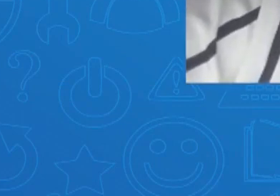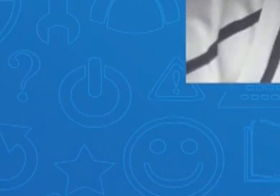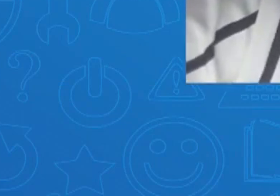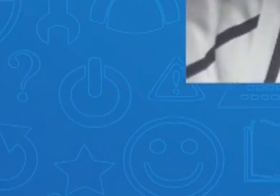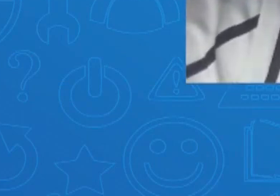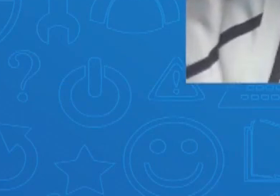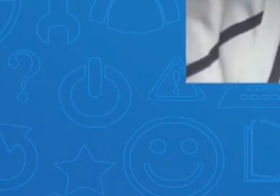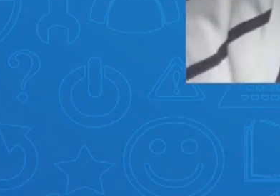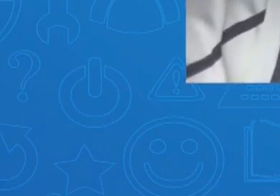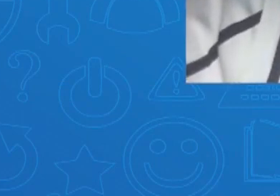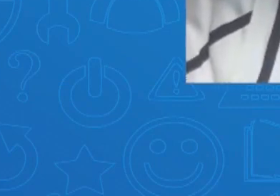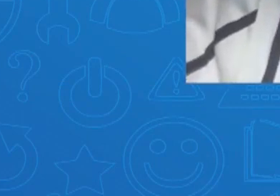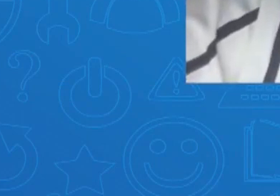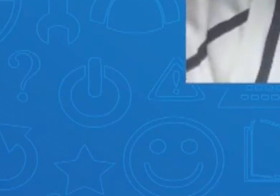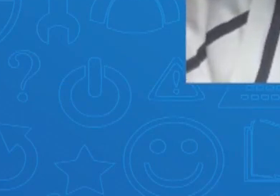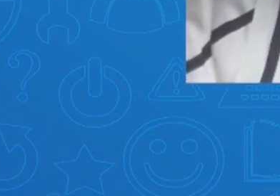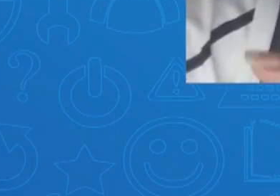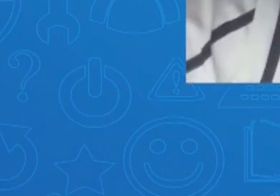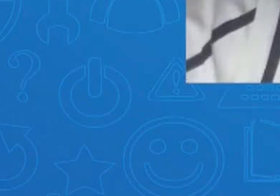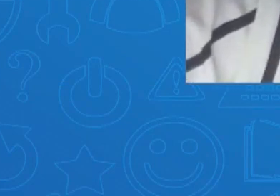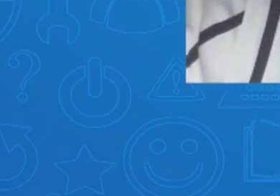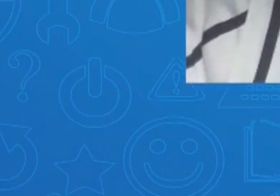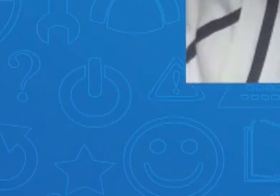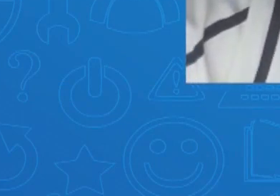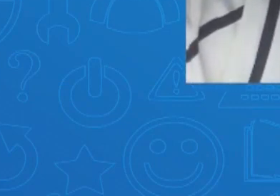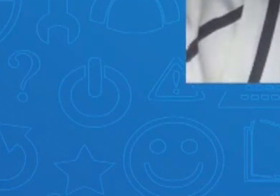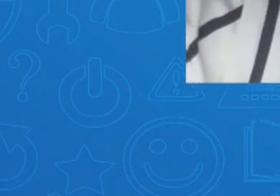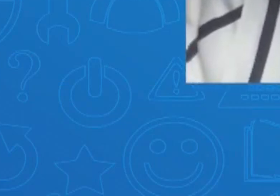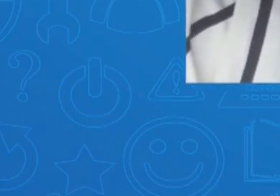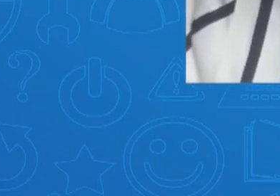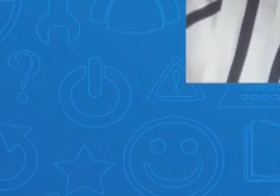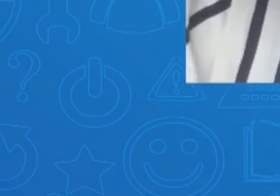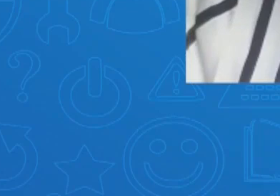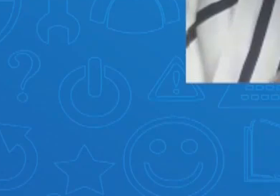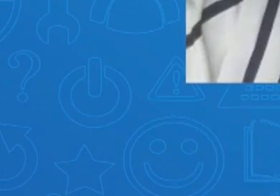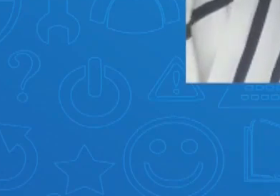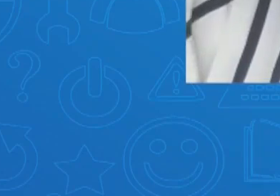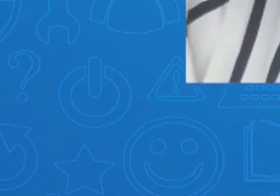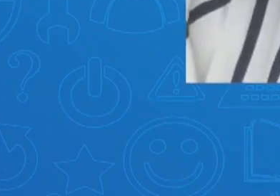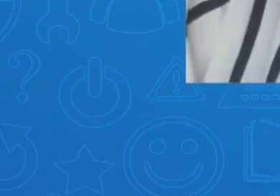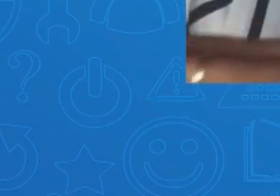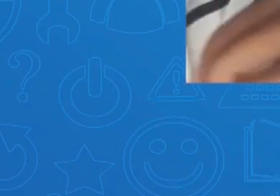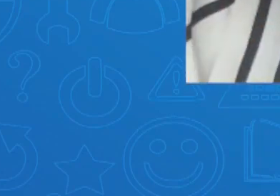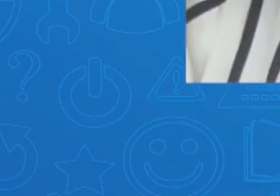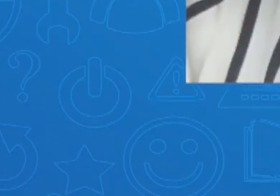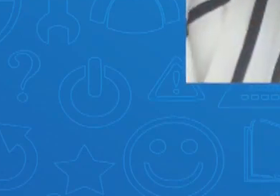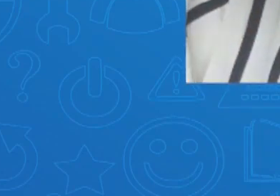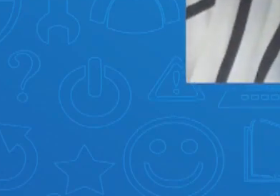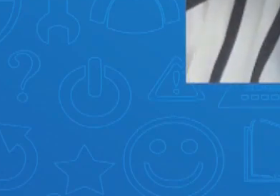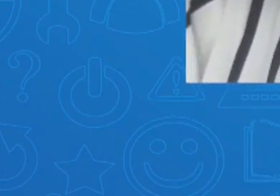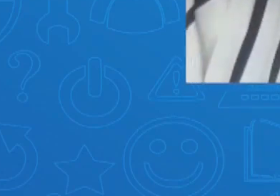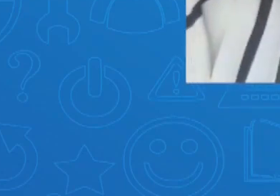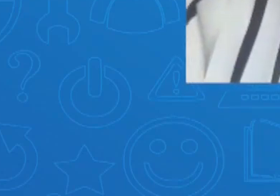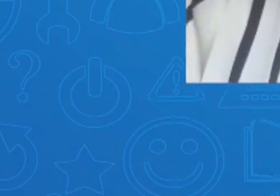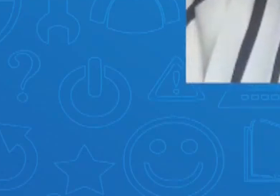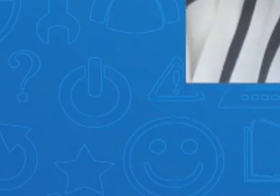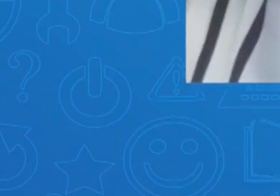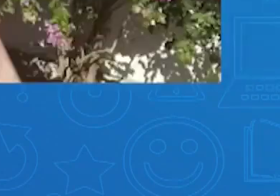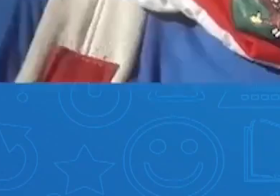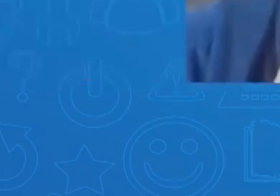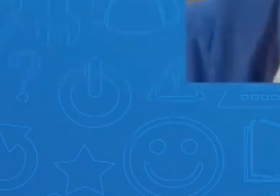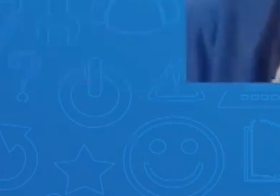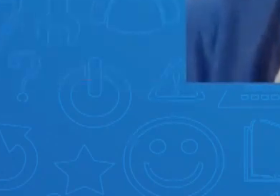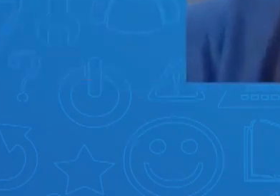Vila Paraíso. E eu adorava a Hora do Povo quando tinha aquele gordinho, aquela loirinha e o Titela. Gente, fazia o maior sucesso, então é bom que eles